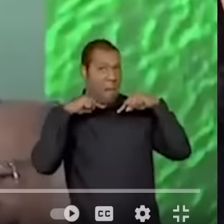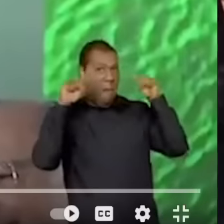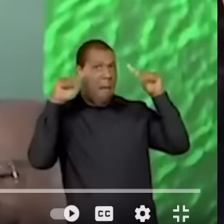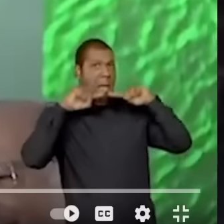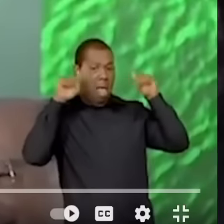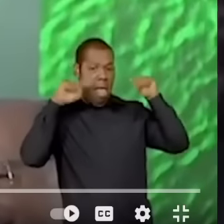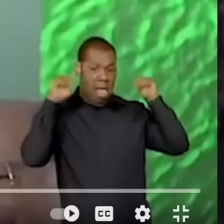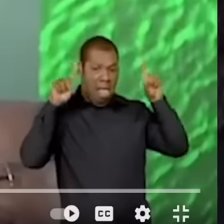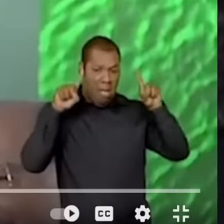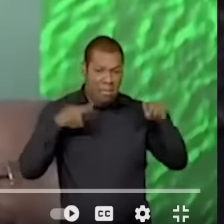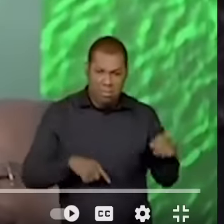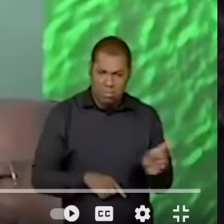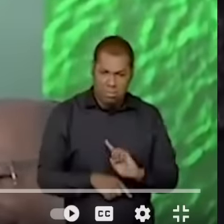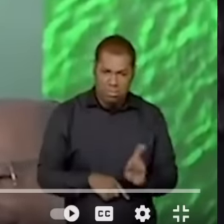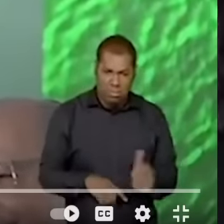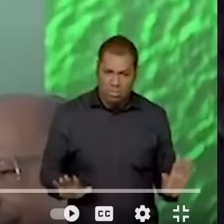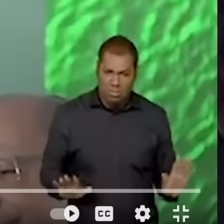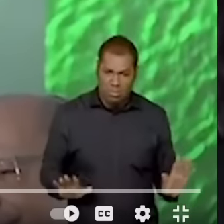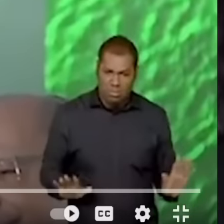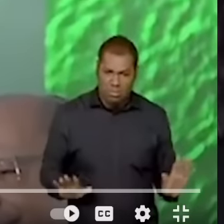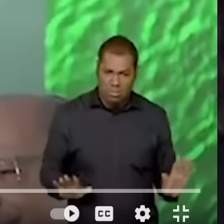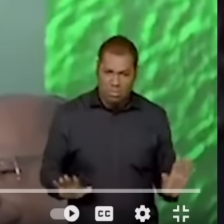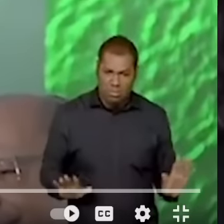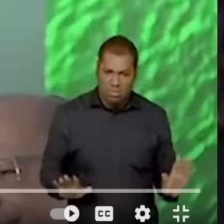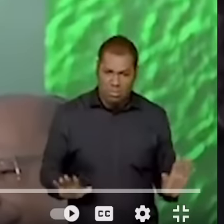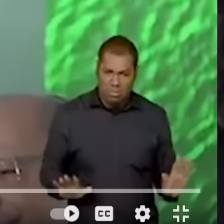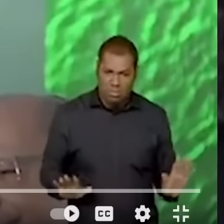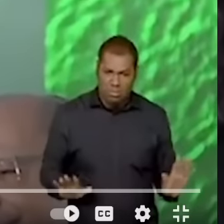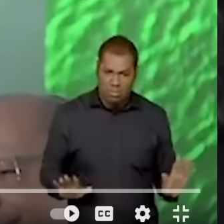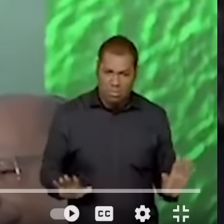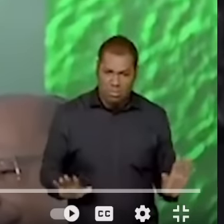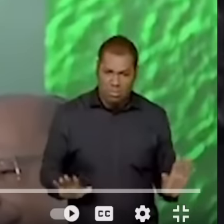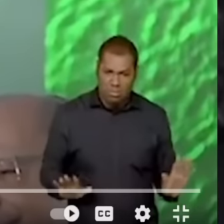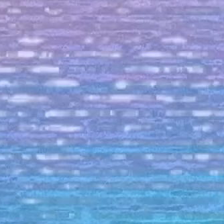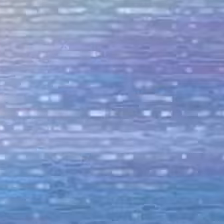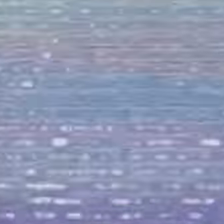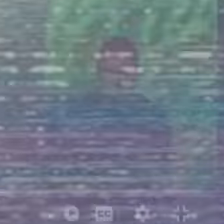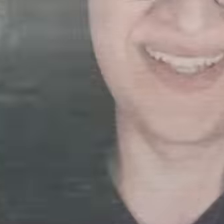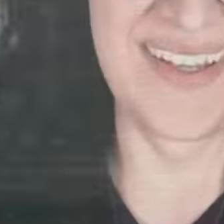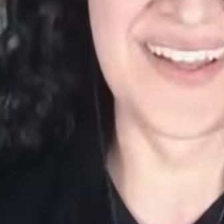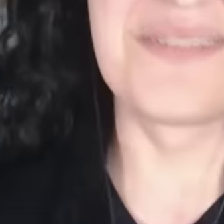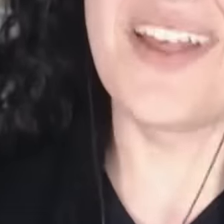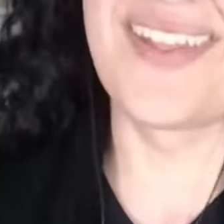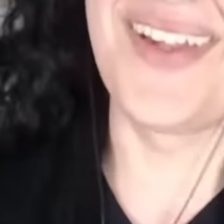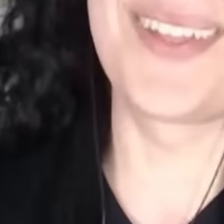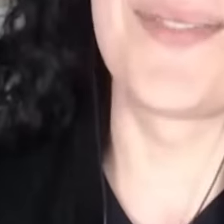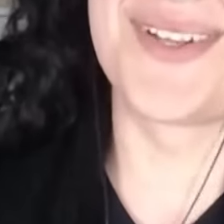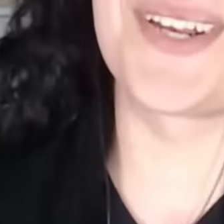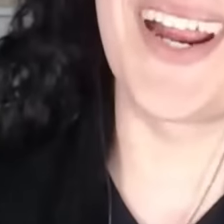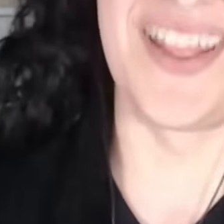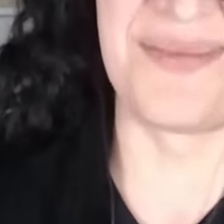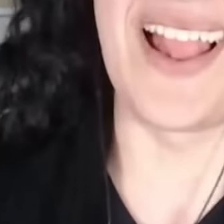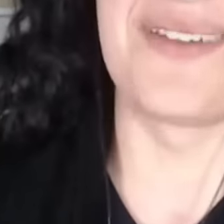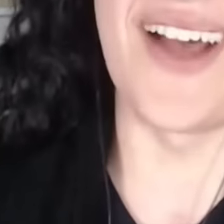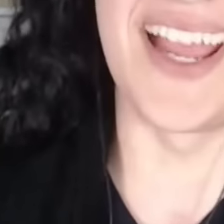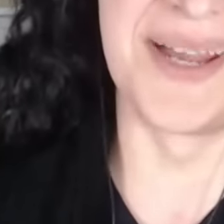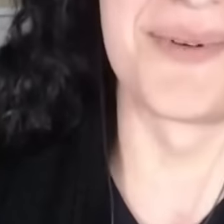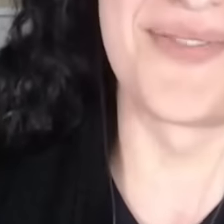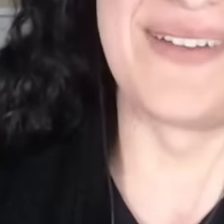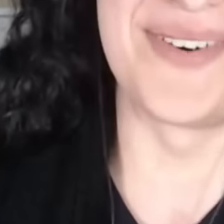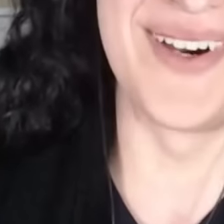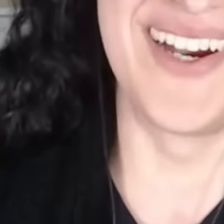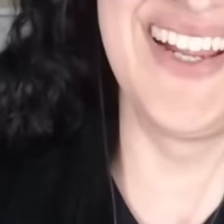o que que eu vou lamentar parar só eu só só digo uma coisa Gente faam esse vídeo chegar numa